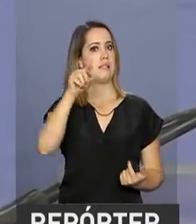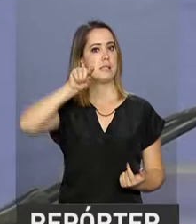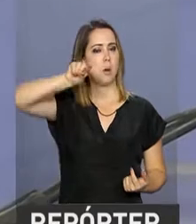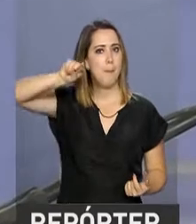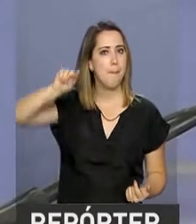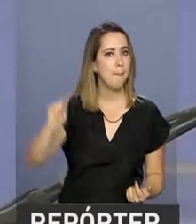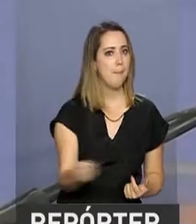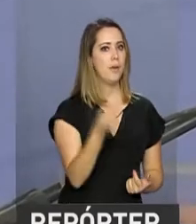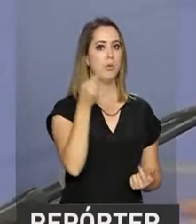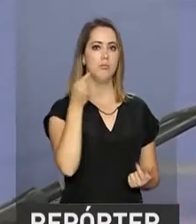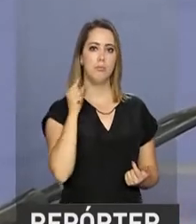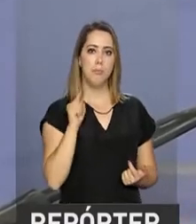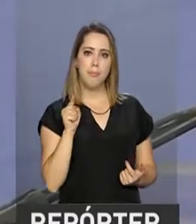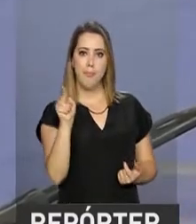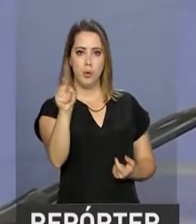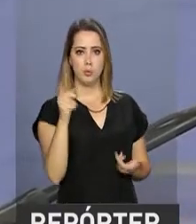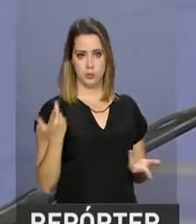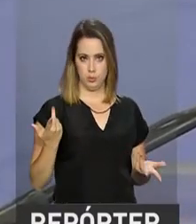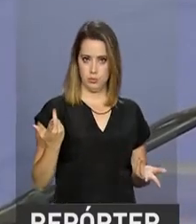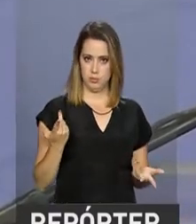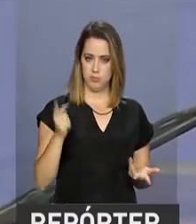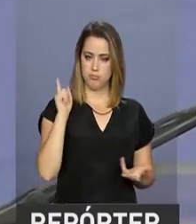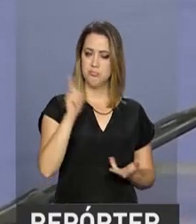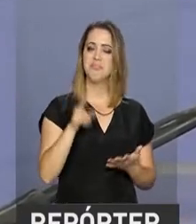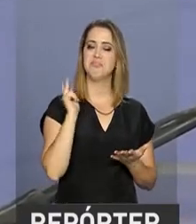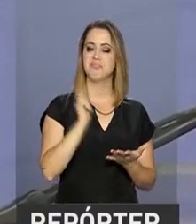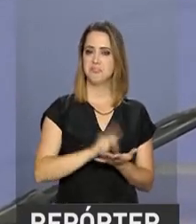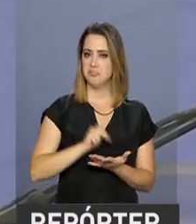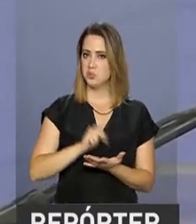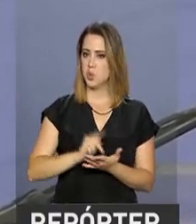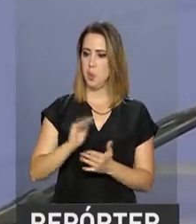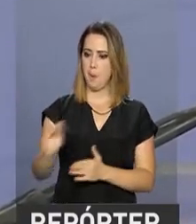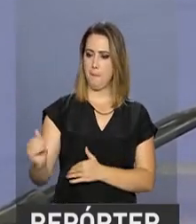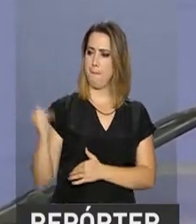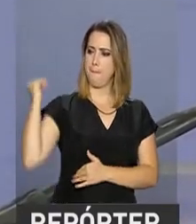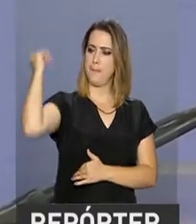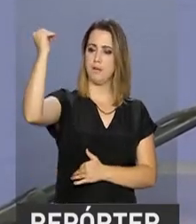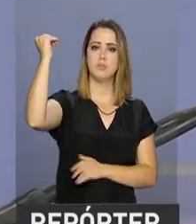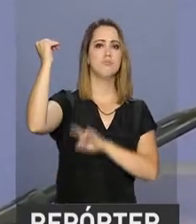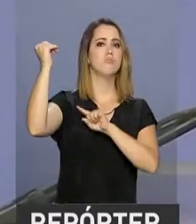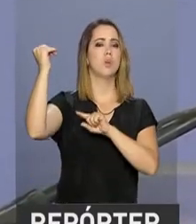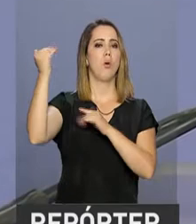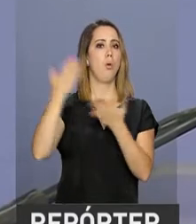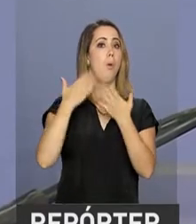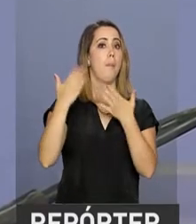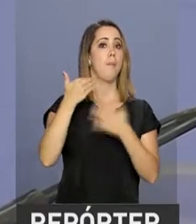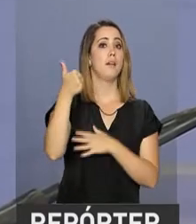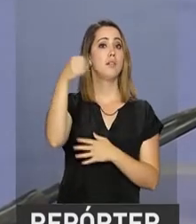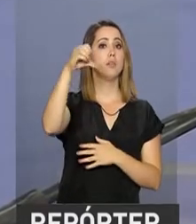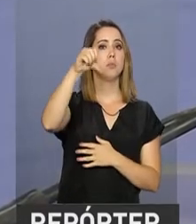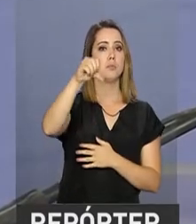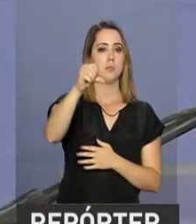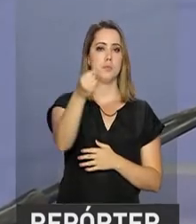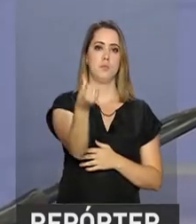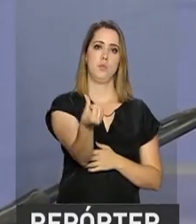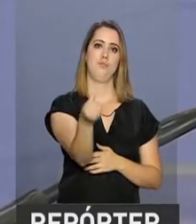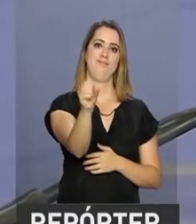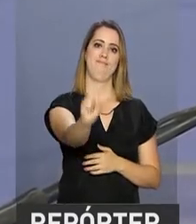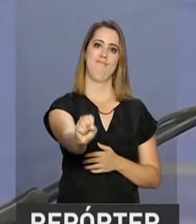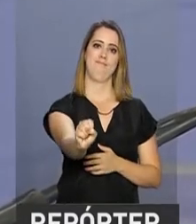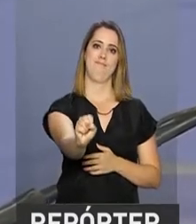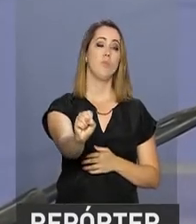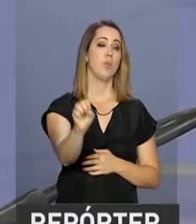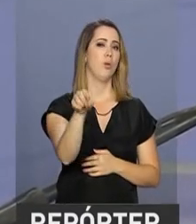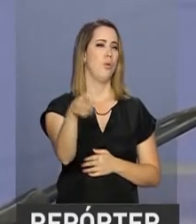quando na verdade é uma maior patamar do eu desde 1968 quando a bolsa o índice